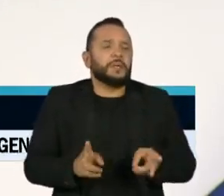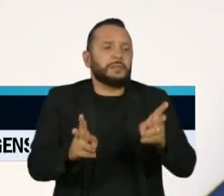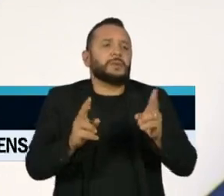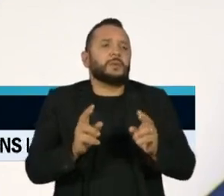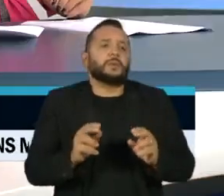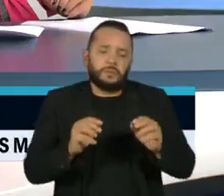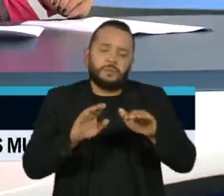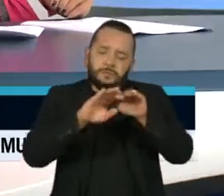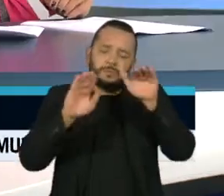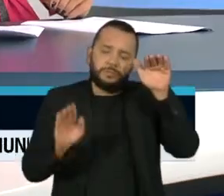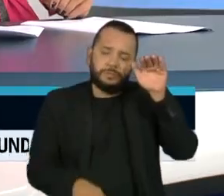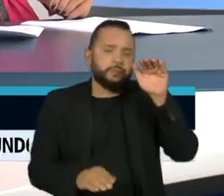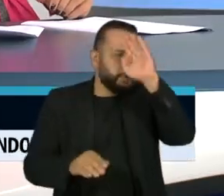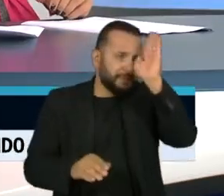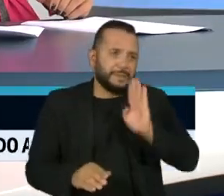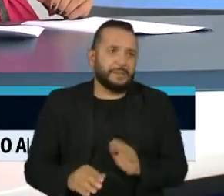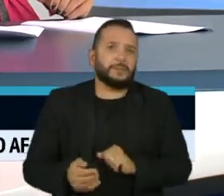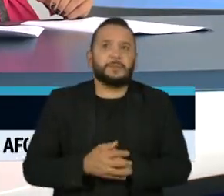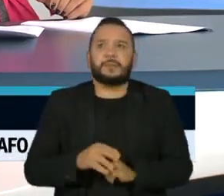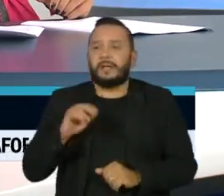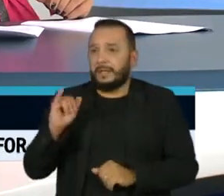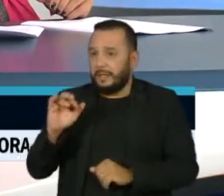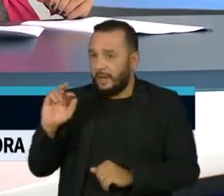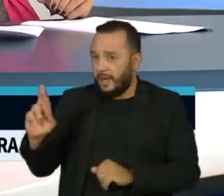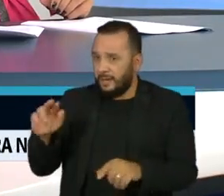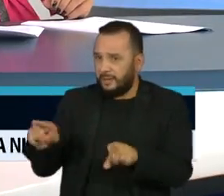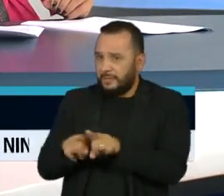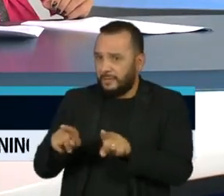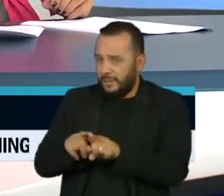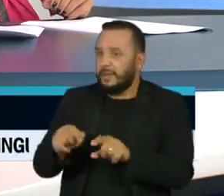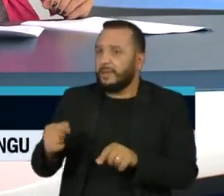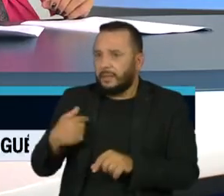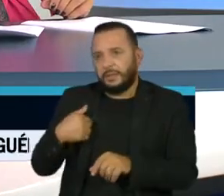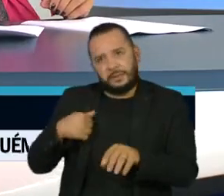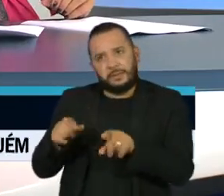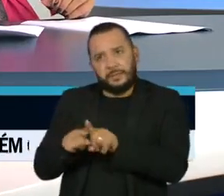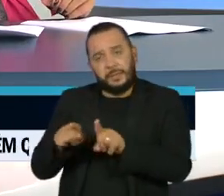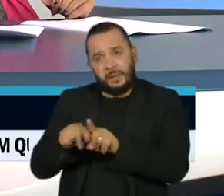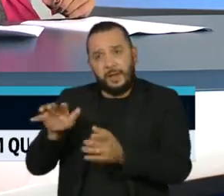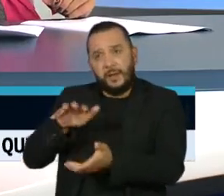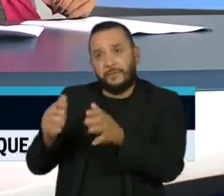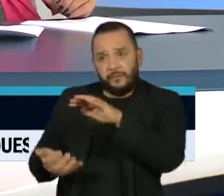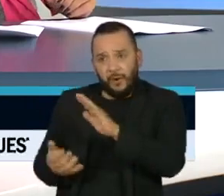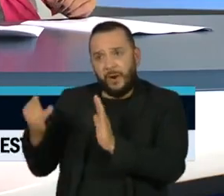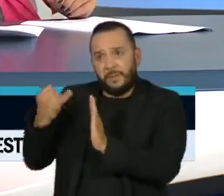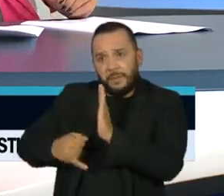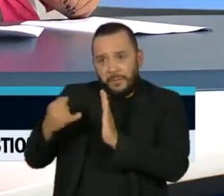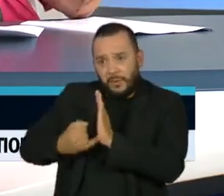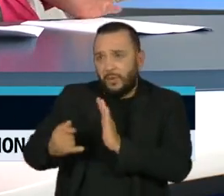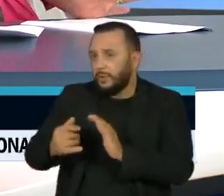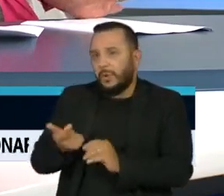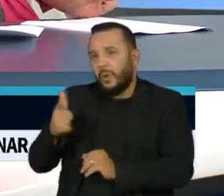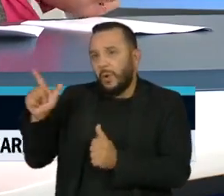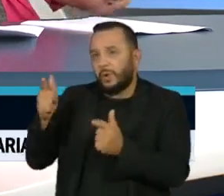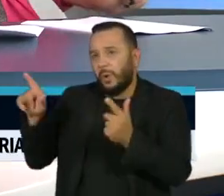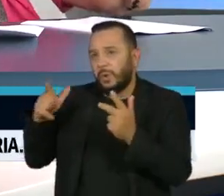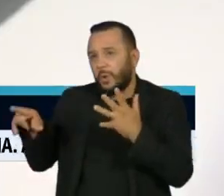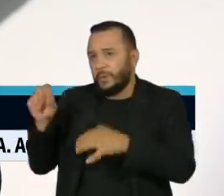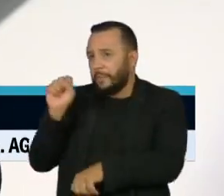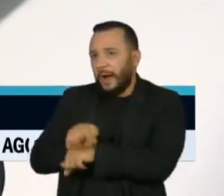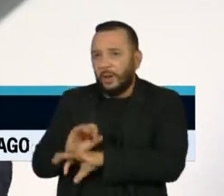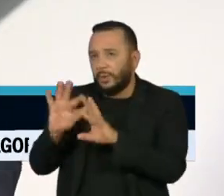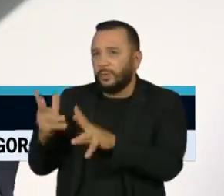próximos anos. Além da reforma do imposto de renda, a reforma tributária também seria fundamental para o ano que vem, assim como as outras prometidas que estão paradas. Enfim, a